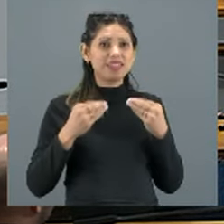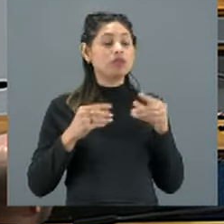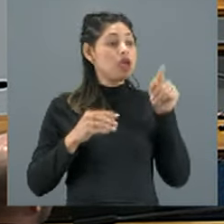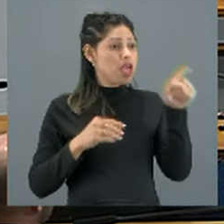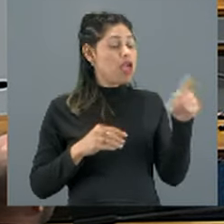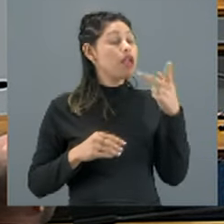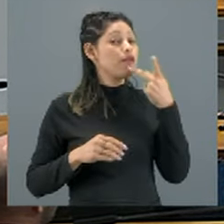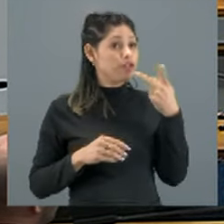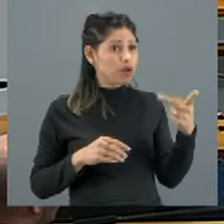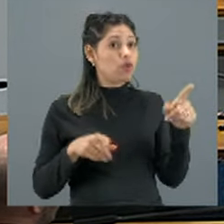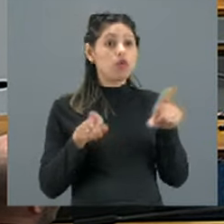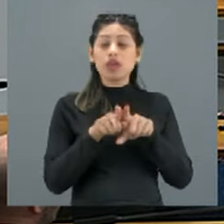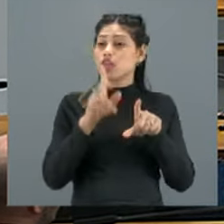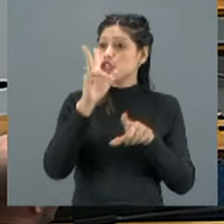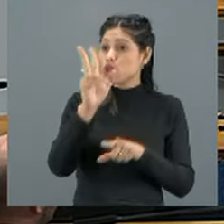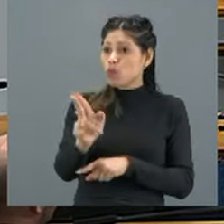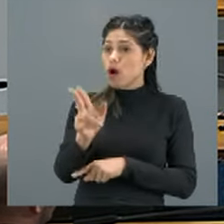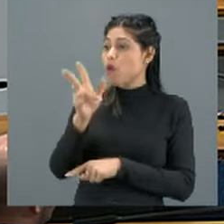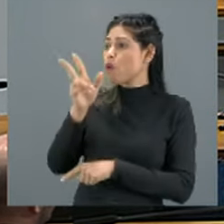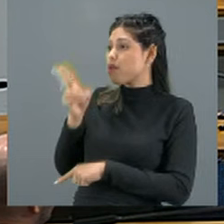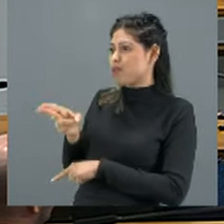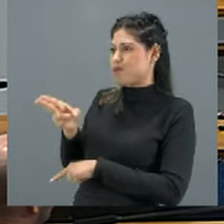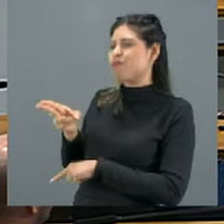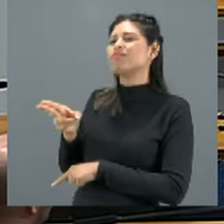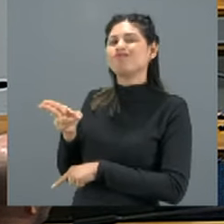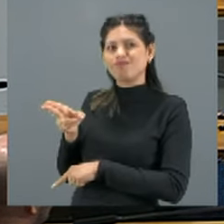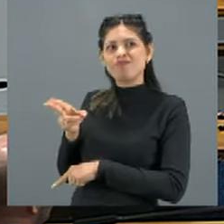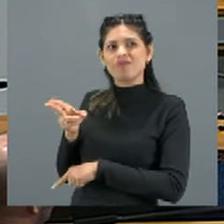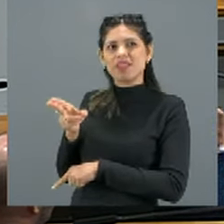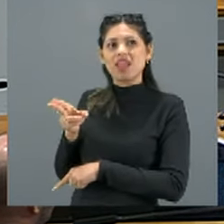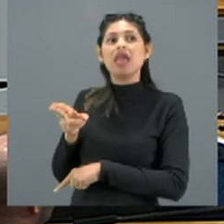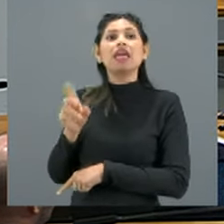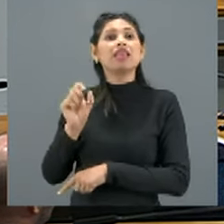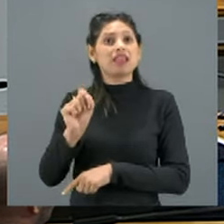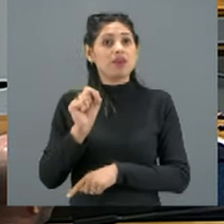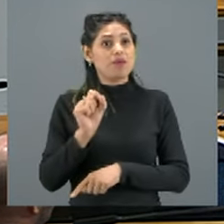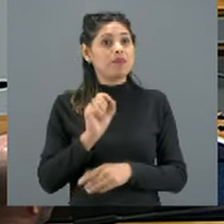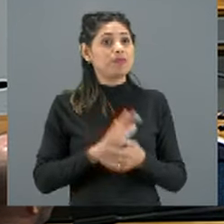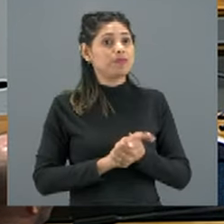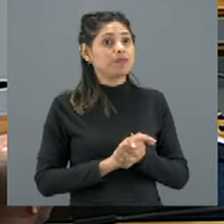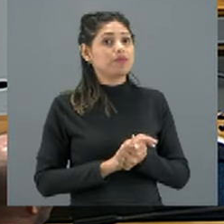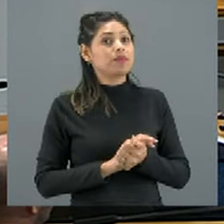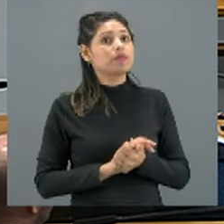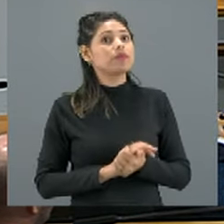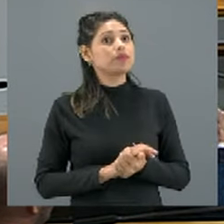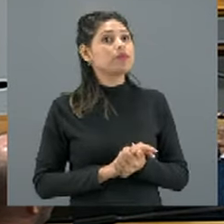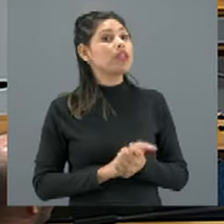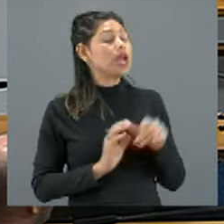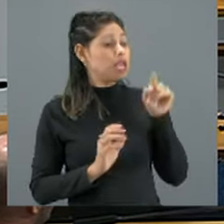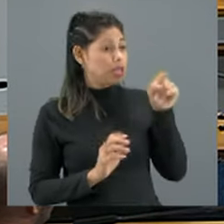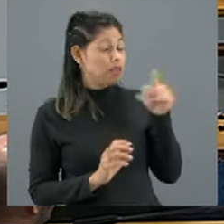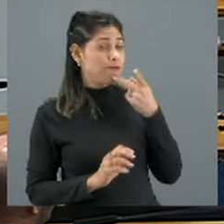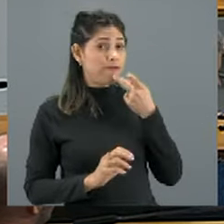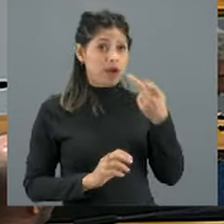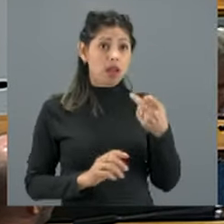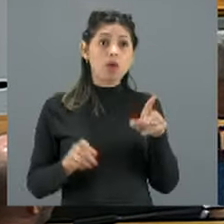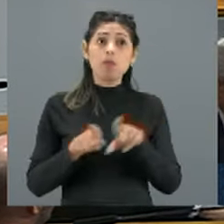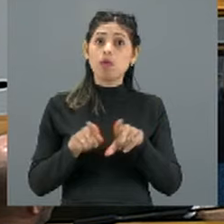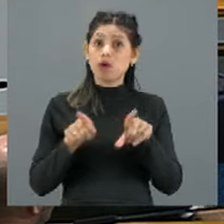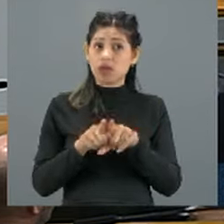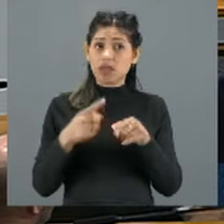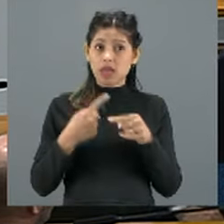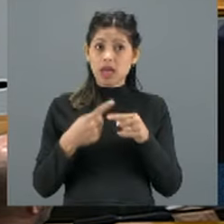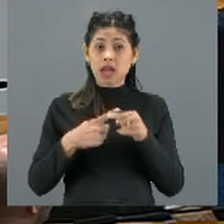Disse a mesma coisa que os senhores estão dizendo. As palavras quase que as mesmas. E as palavras que os senhores usam são bem mais fortes que as nossas, que a gente fala